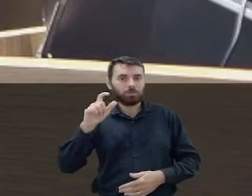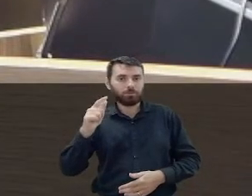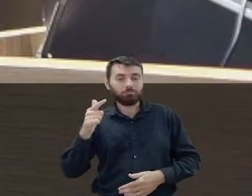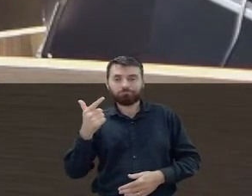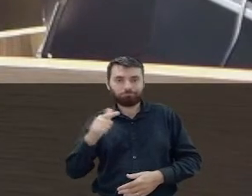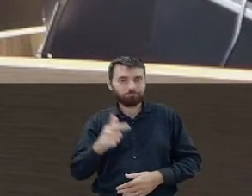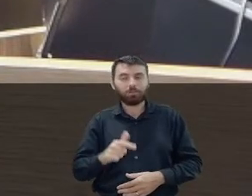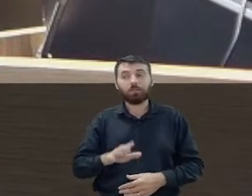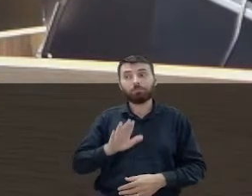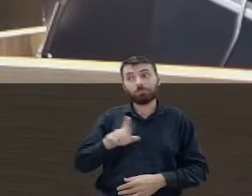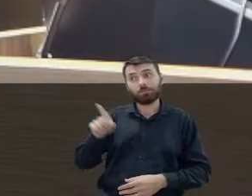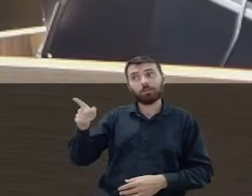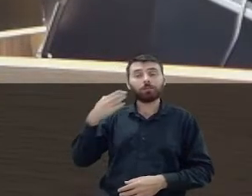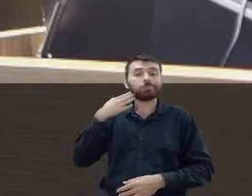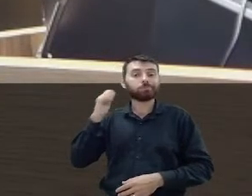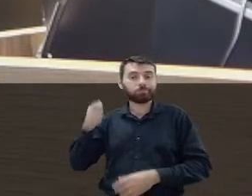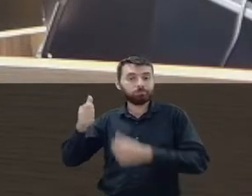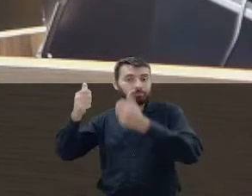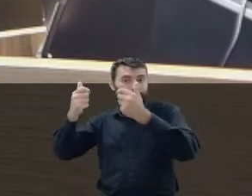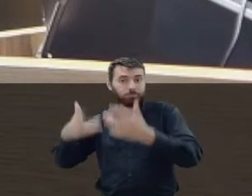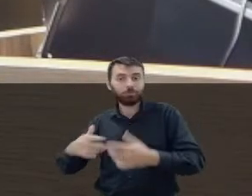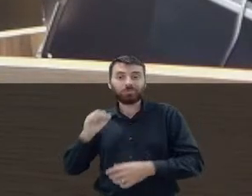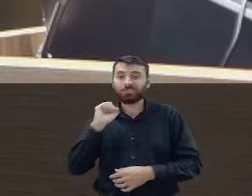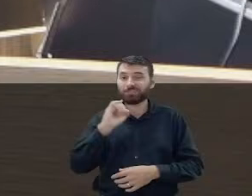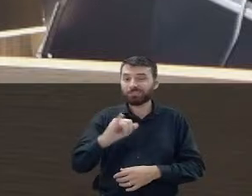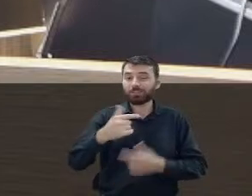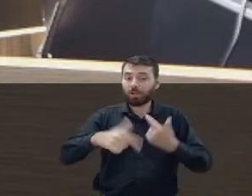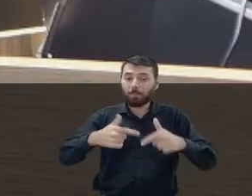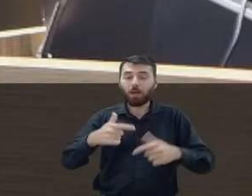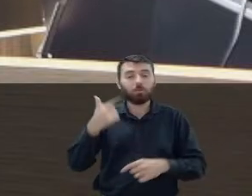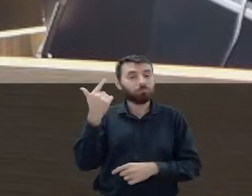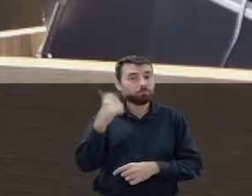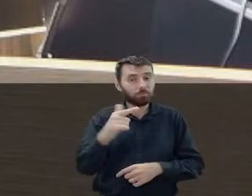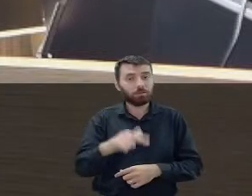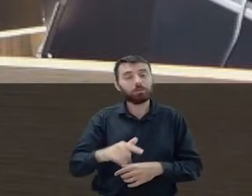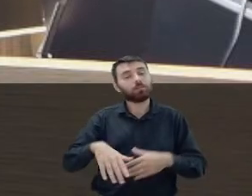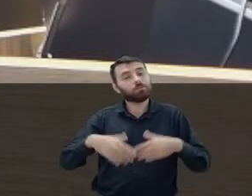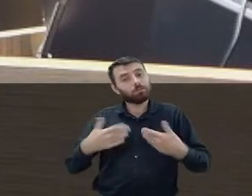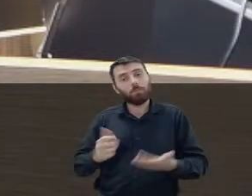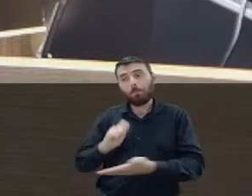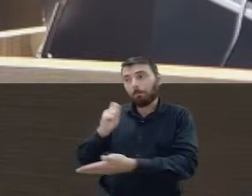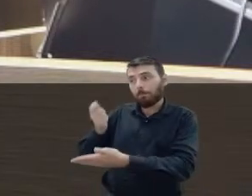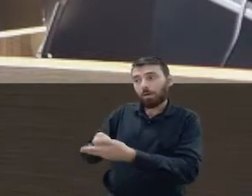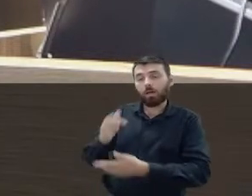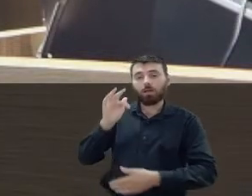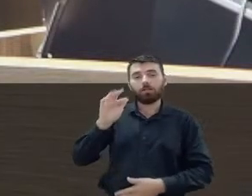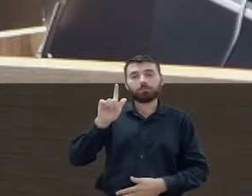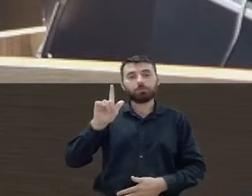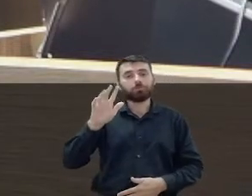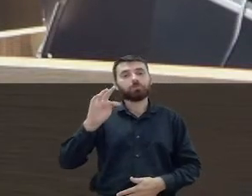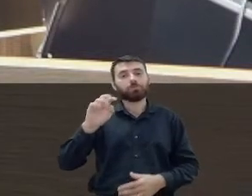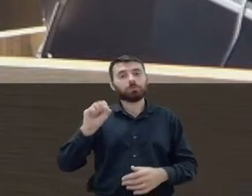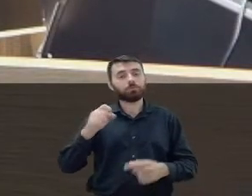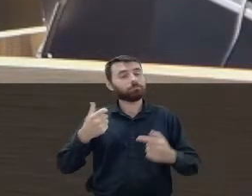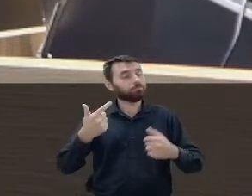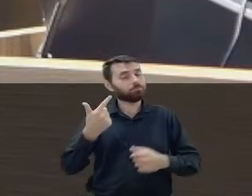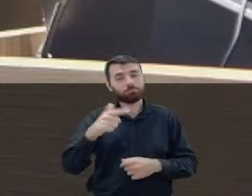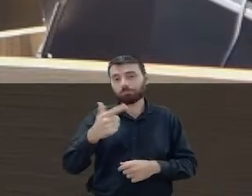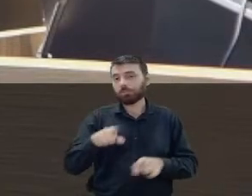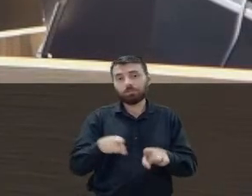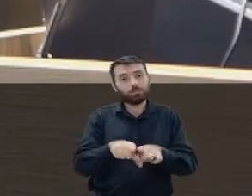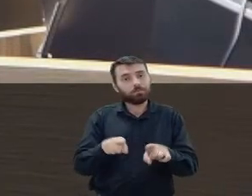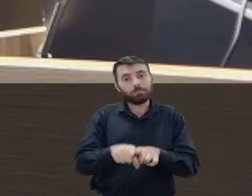houve pagamento e não houve recolhimento previdenciário. Em síntese, é essa também a posição do juízo que eu